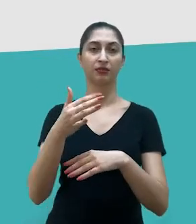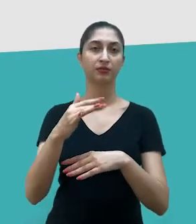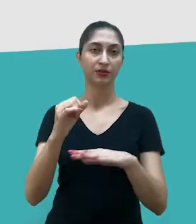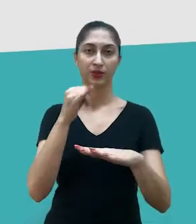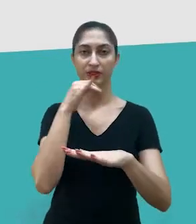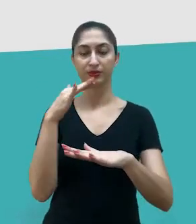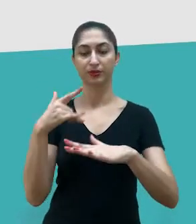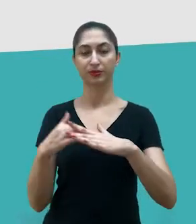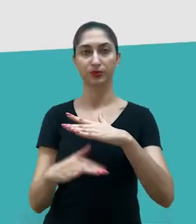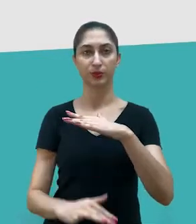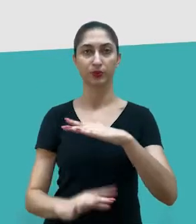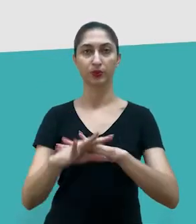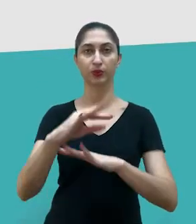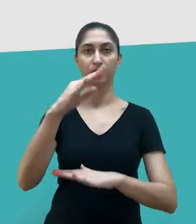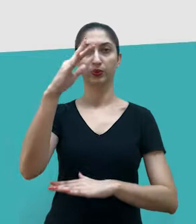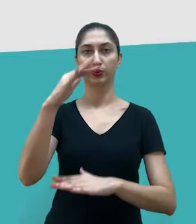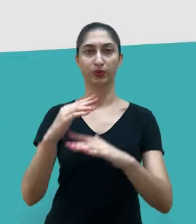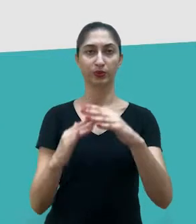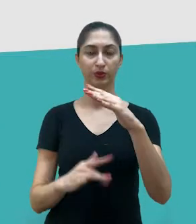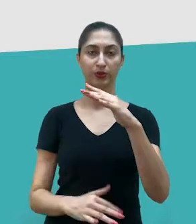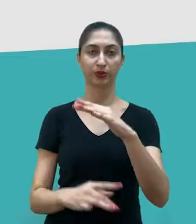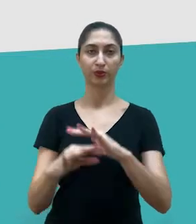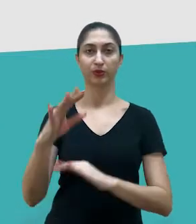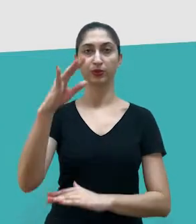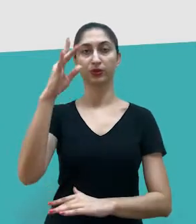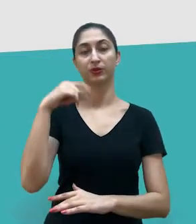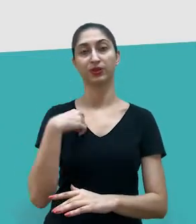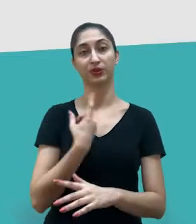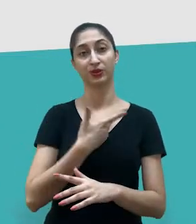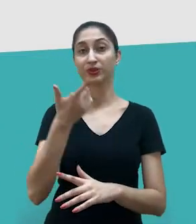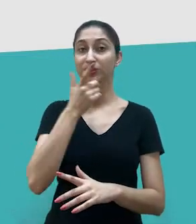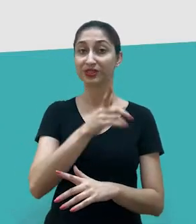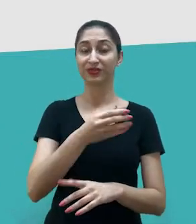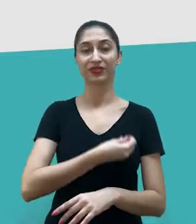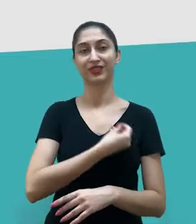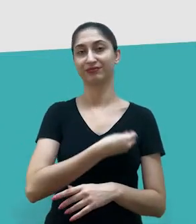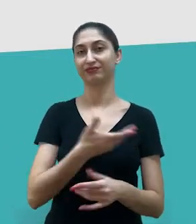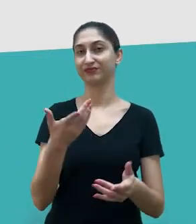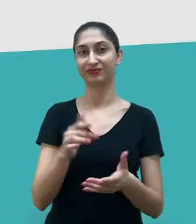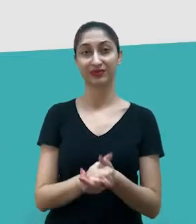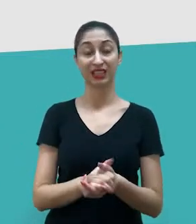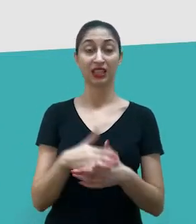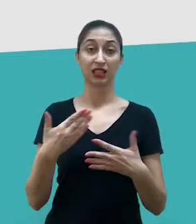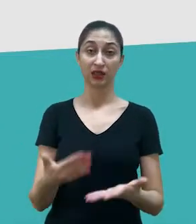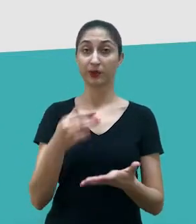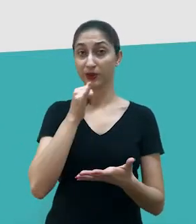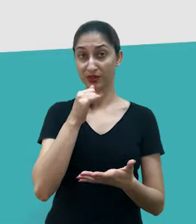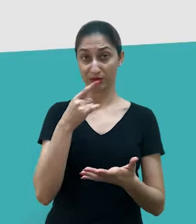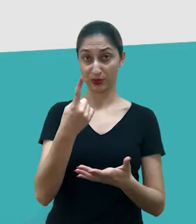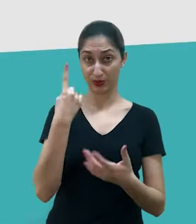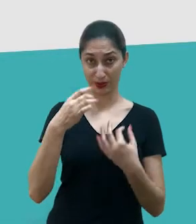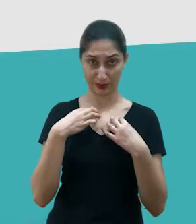para a terra, sobe para que a gente tenha um clima agradável de viver. São necessários, para fabricar uma